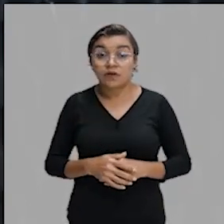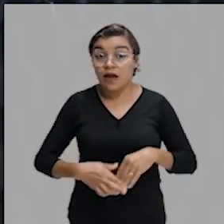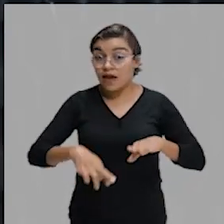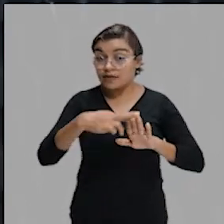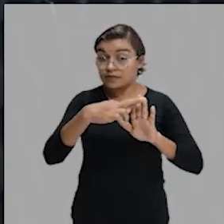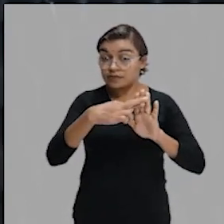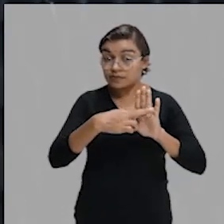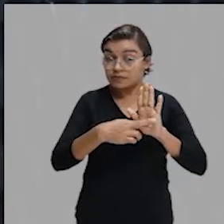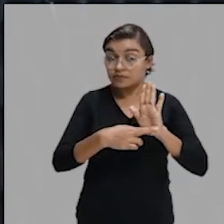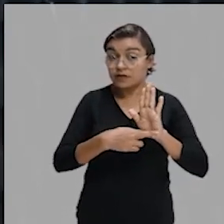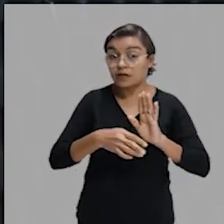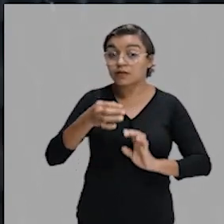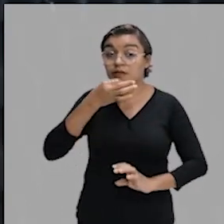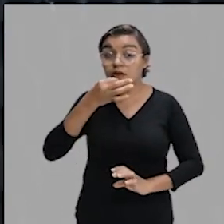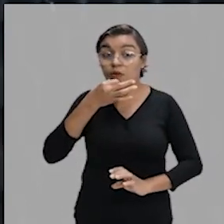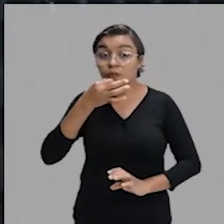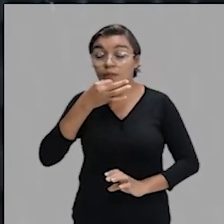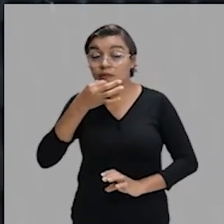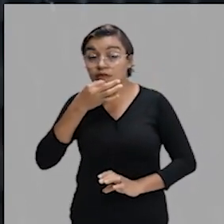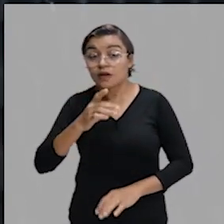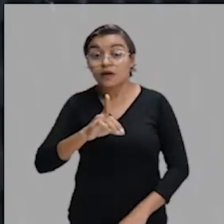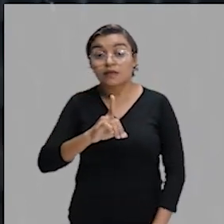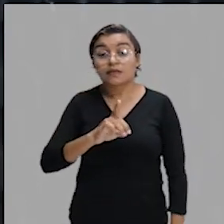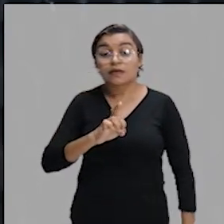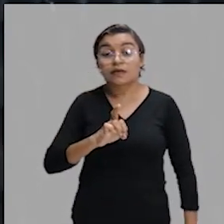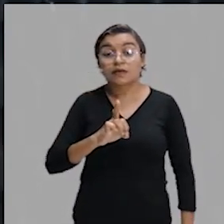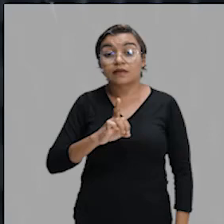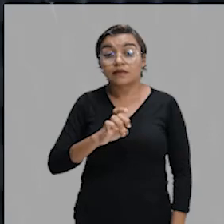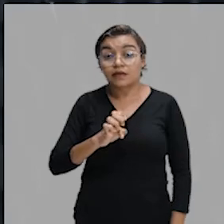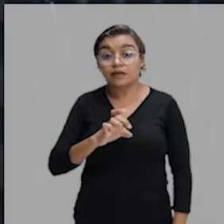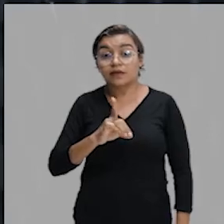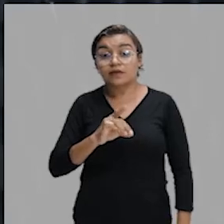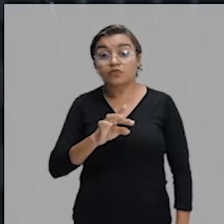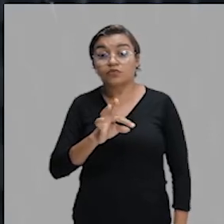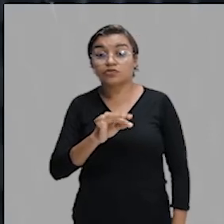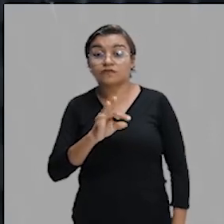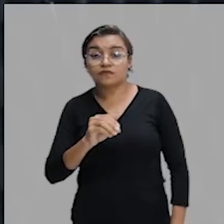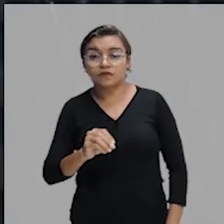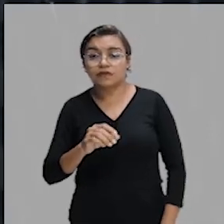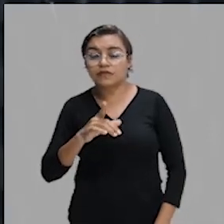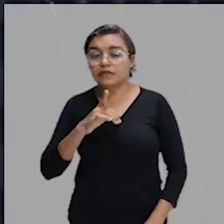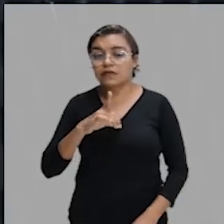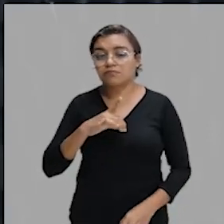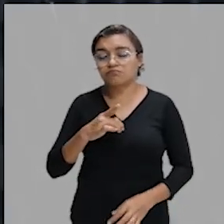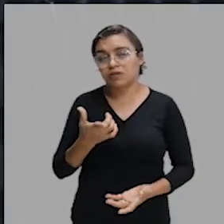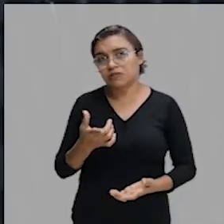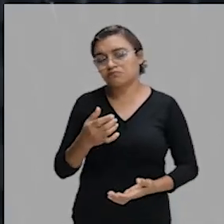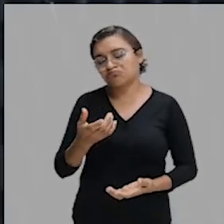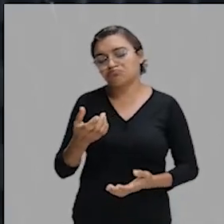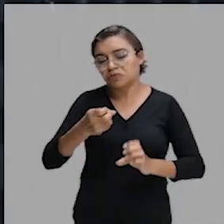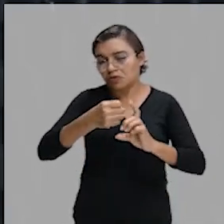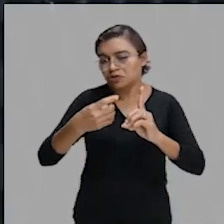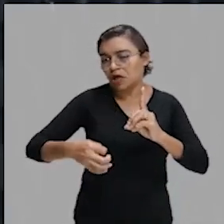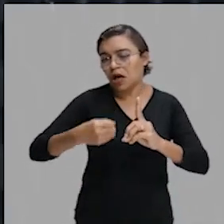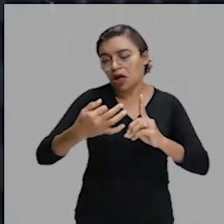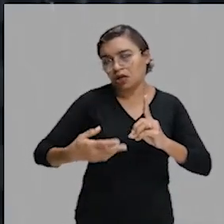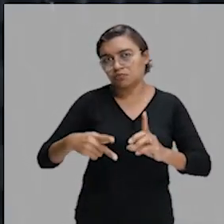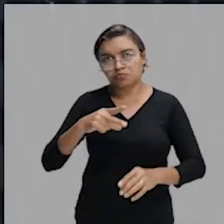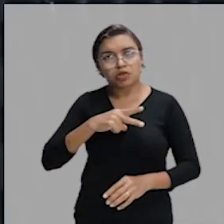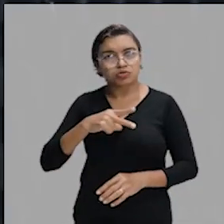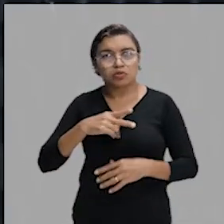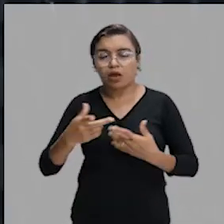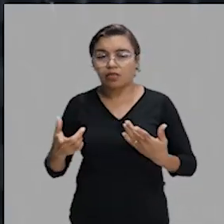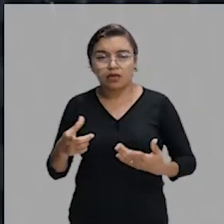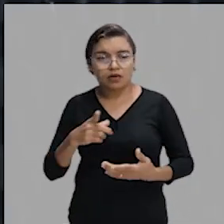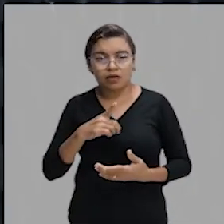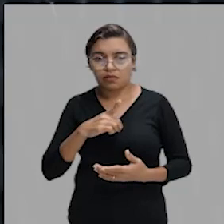argumentação dedutiva chegam a uma conclusão partindo de dados particulares. Bom, eu tenho dados singulares, eu posso fazer isso. Eu posso também fazer, obviamente,